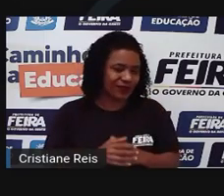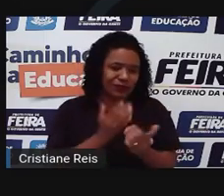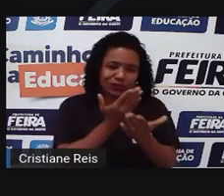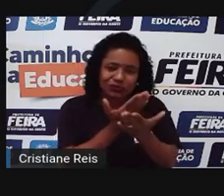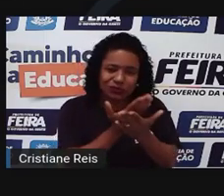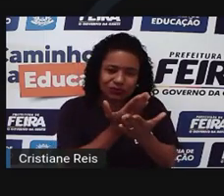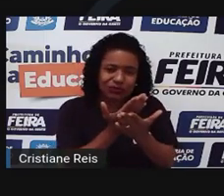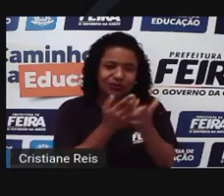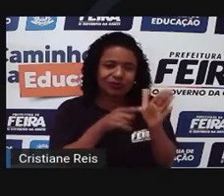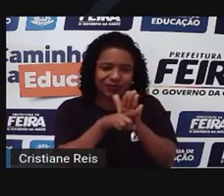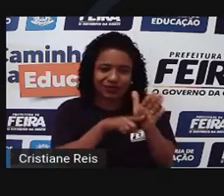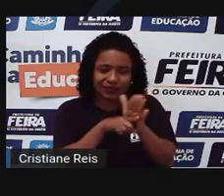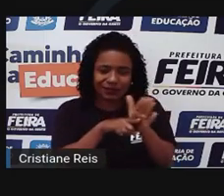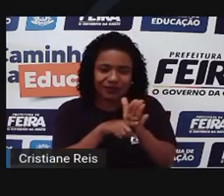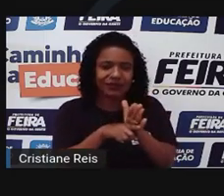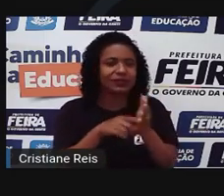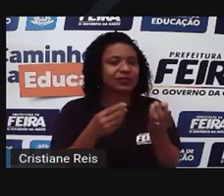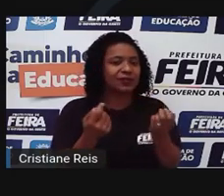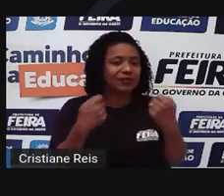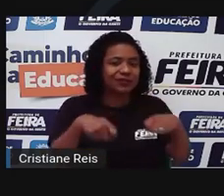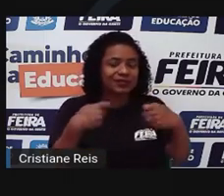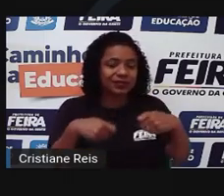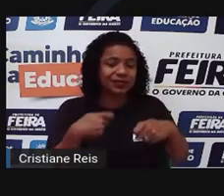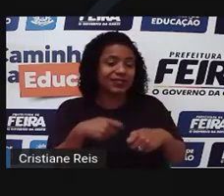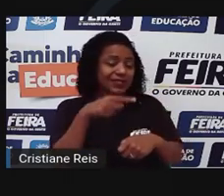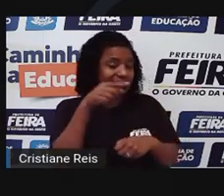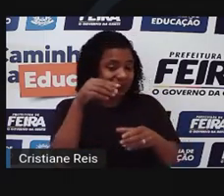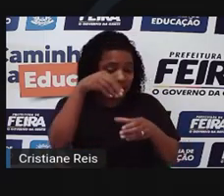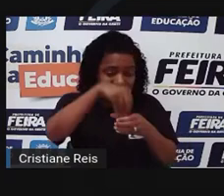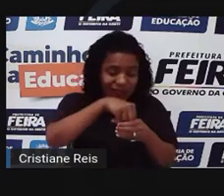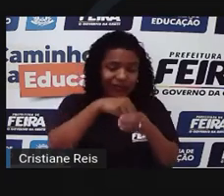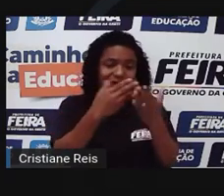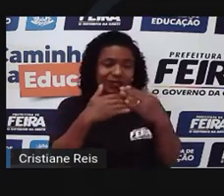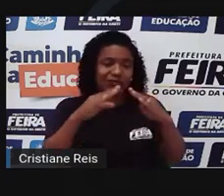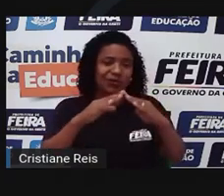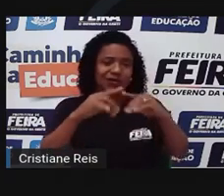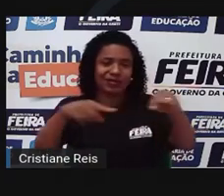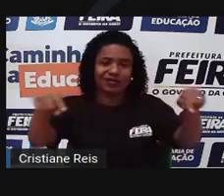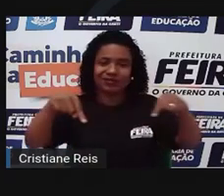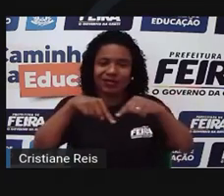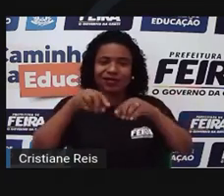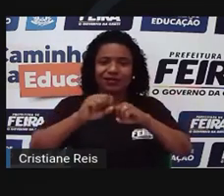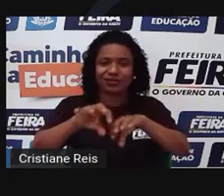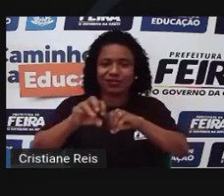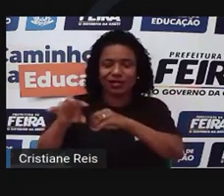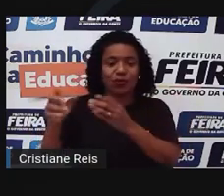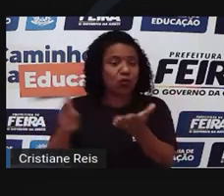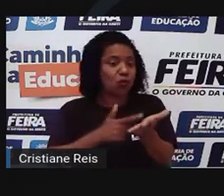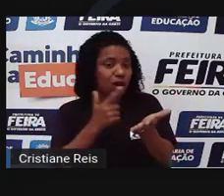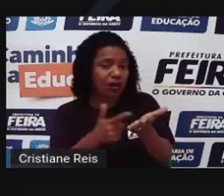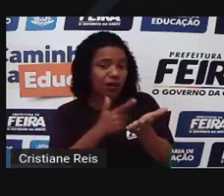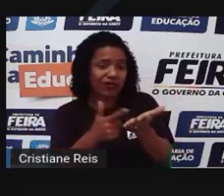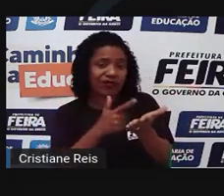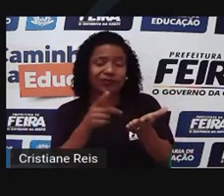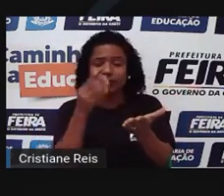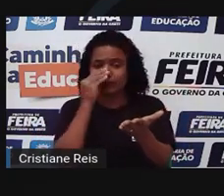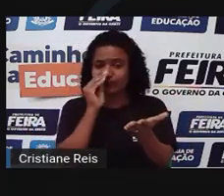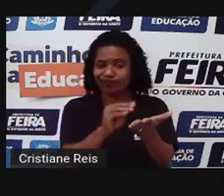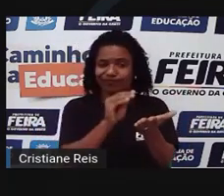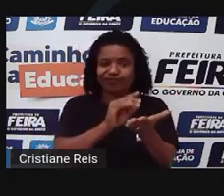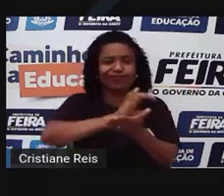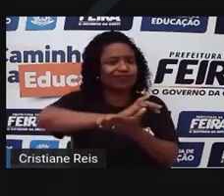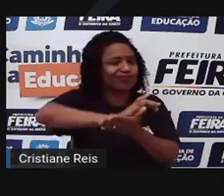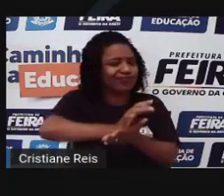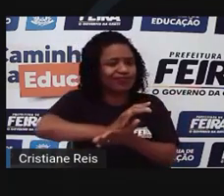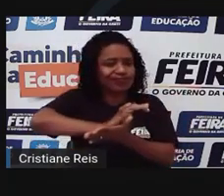que apontam, né, para a discriminação dentro das salas de aula, discriminação nos livros didáticos, né, coisas